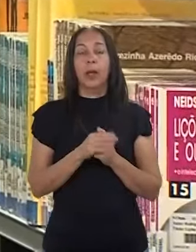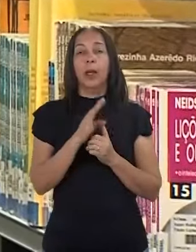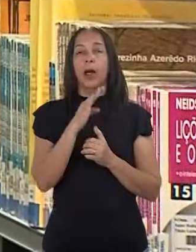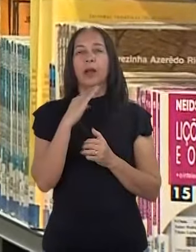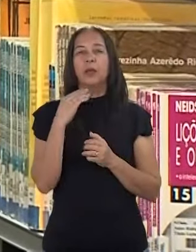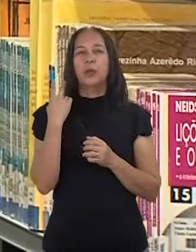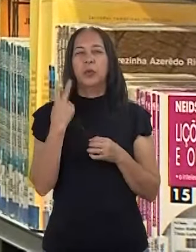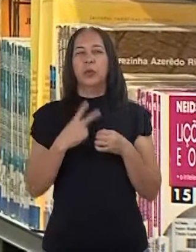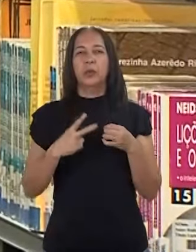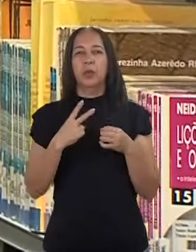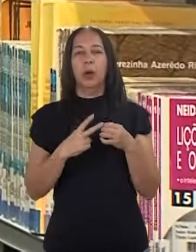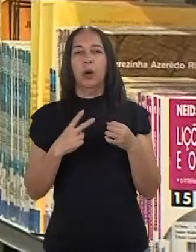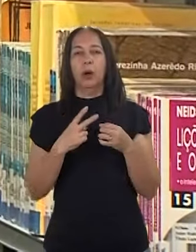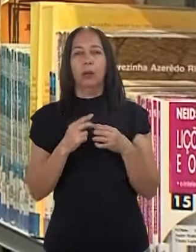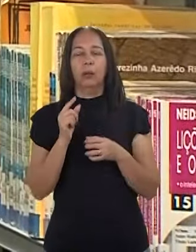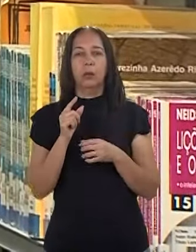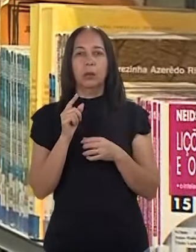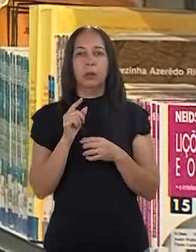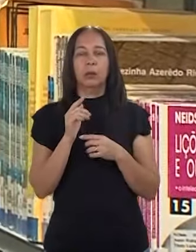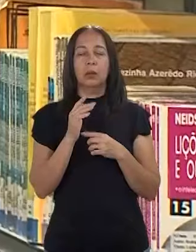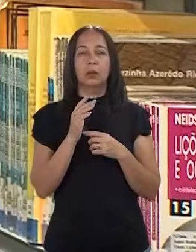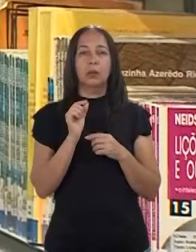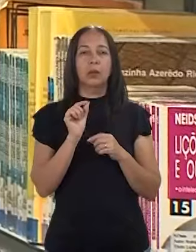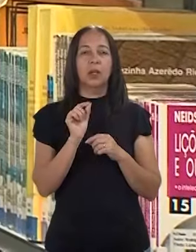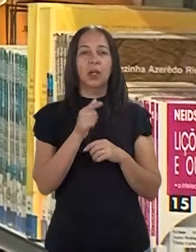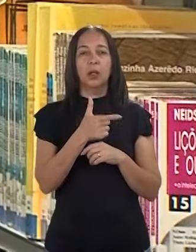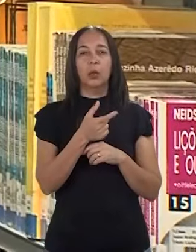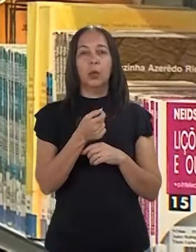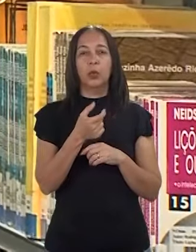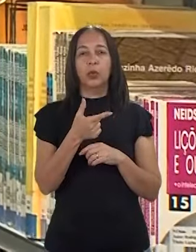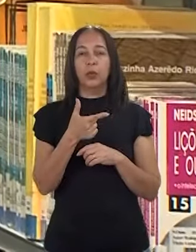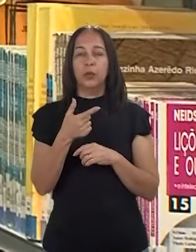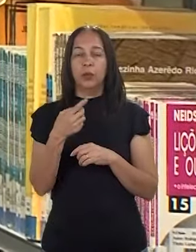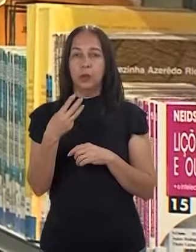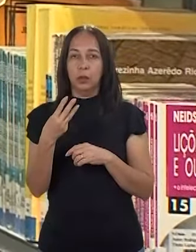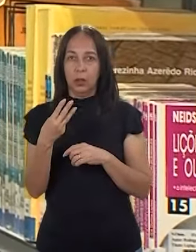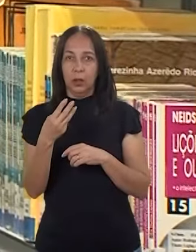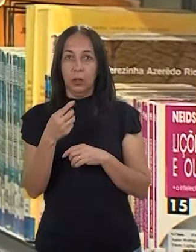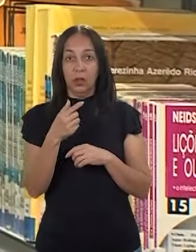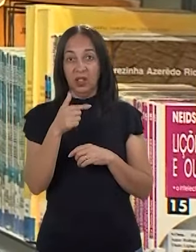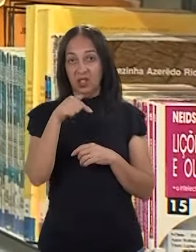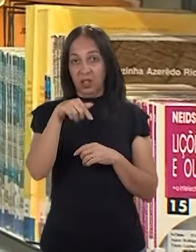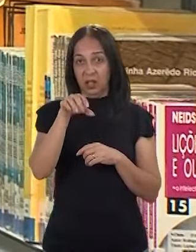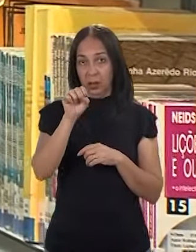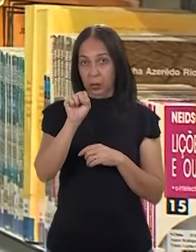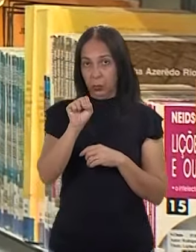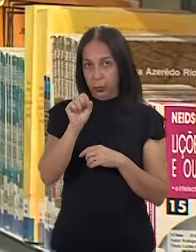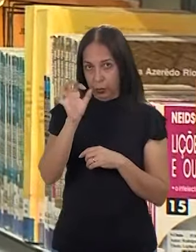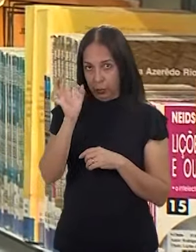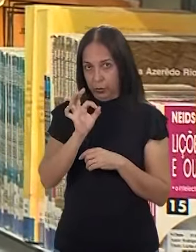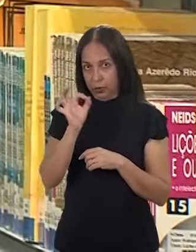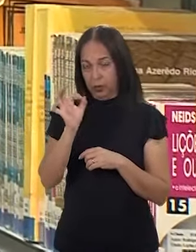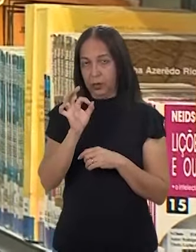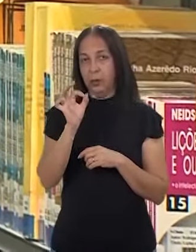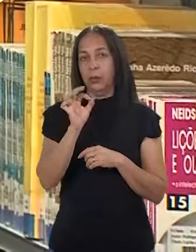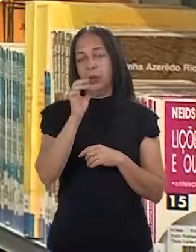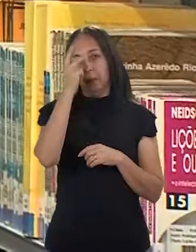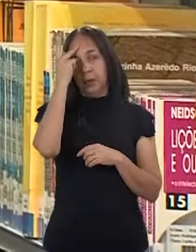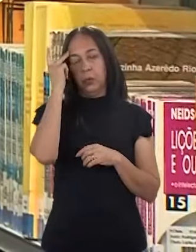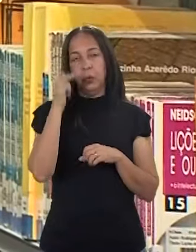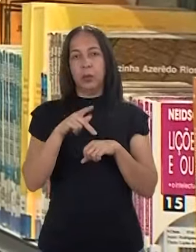Pública divulgado este ano as mortes violentas intencionais registradas em 2023